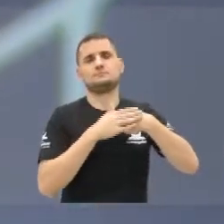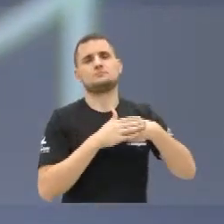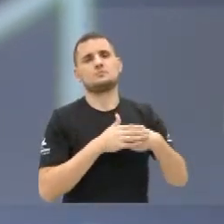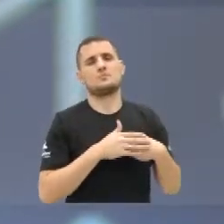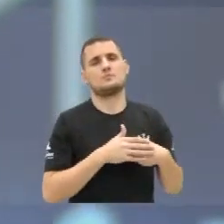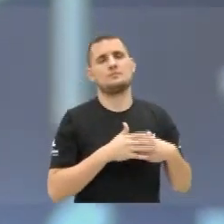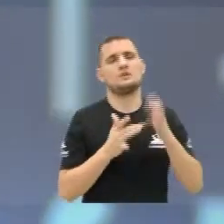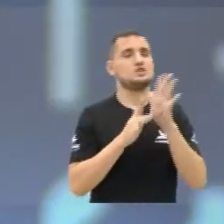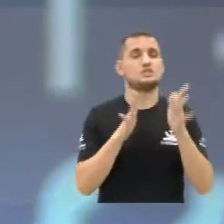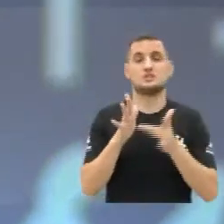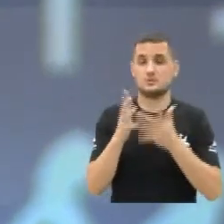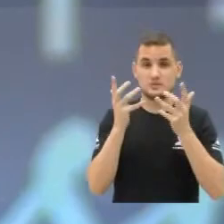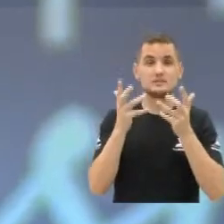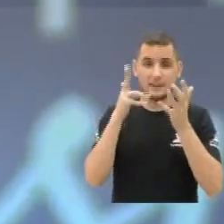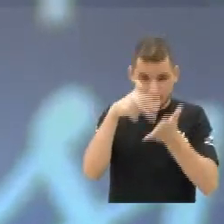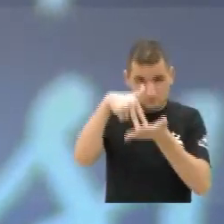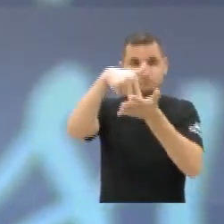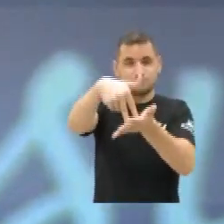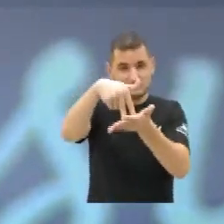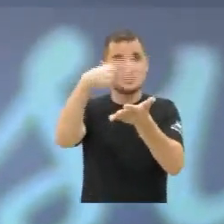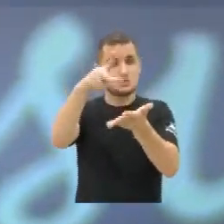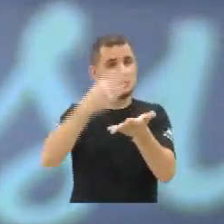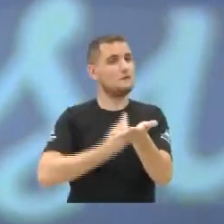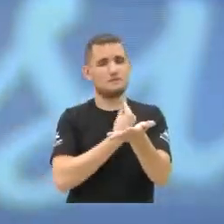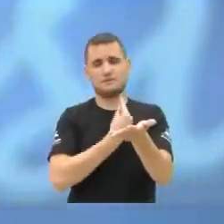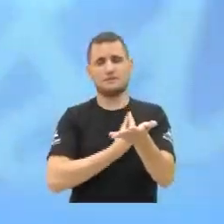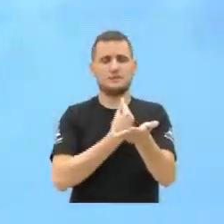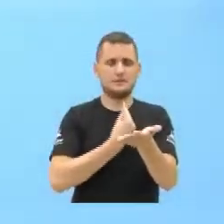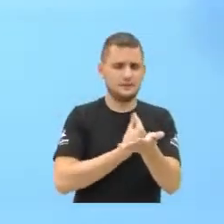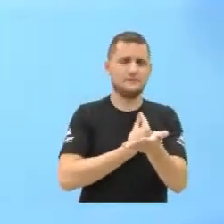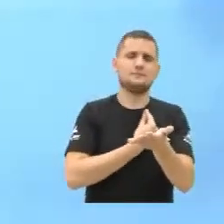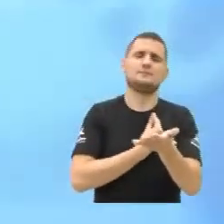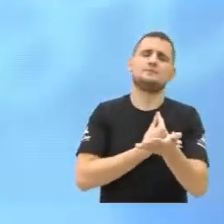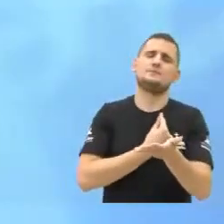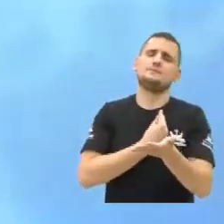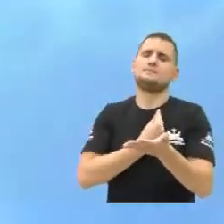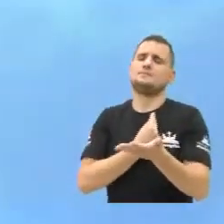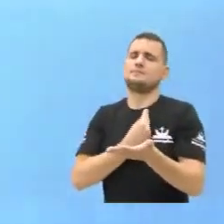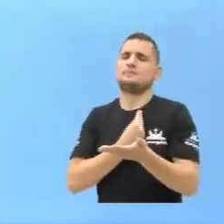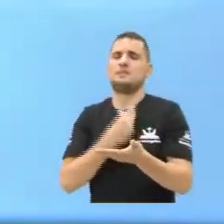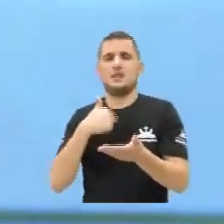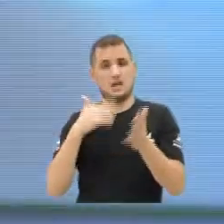Eu te levantarei, meu filho, meu filho. Eu te